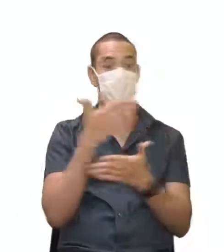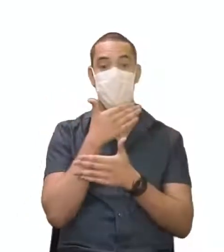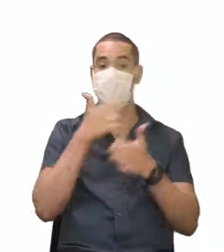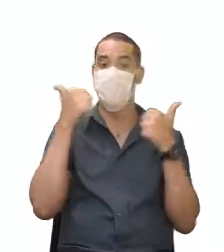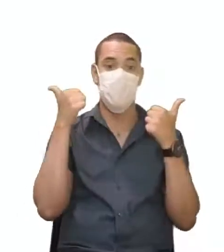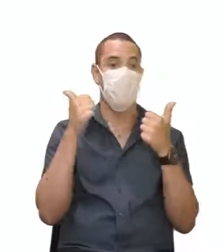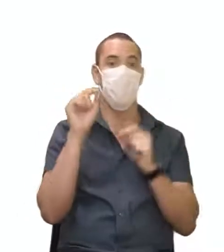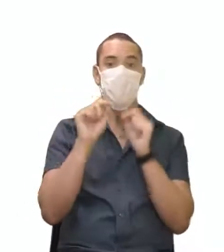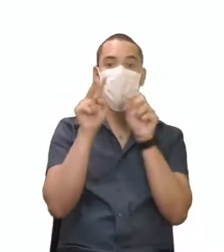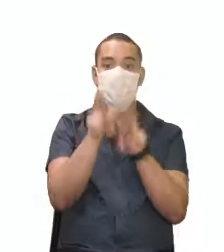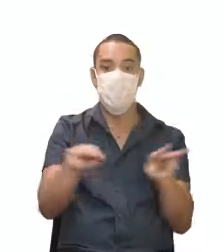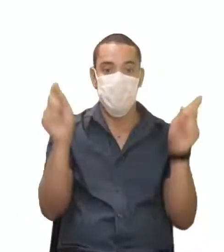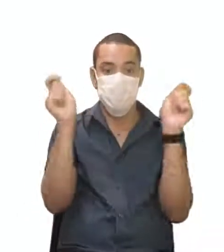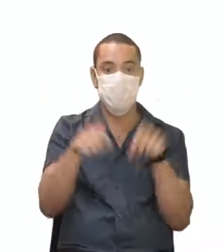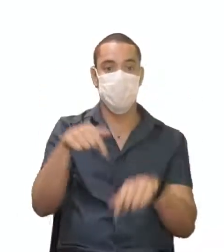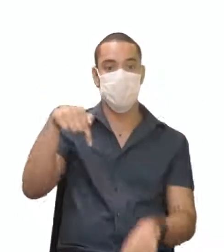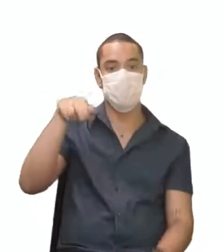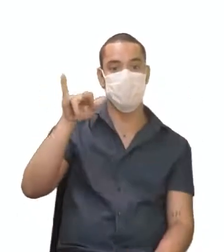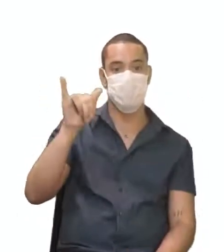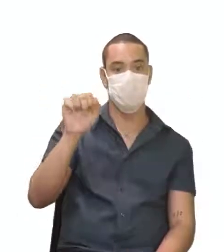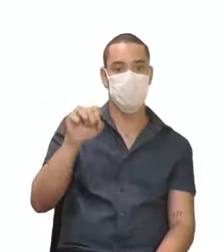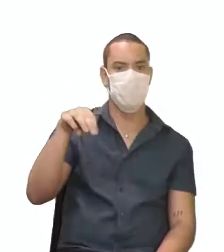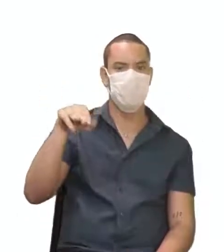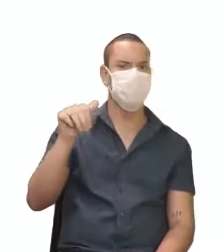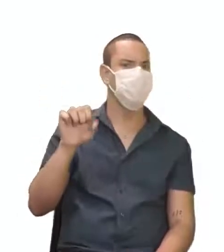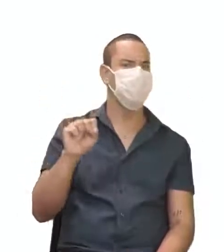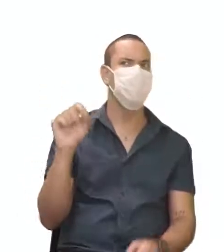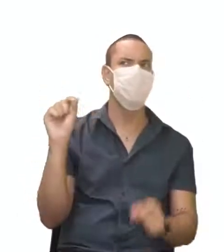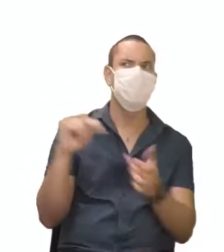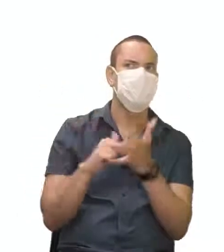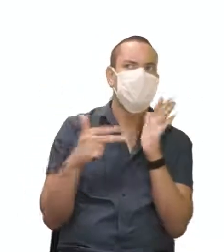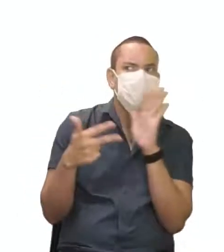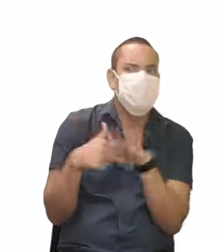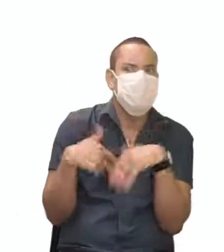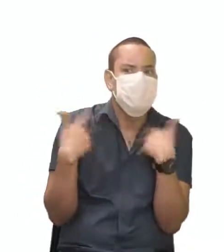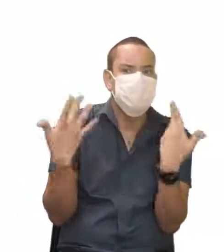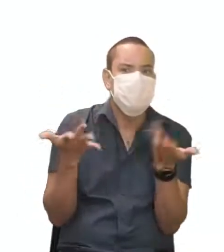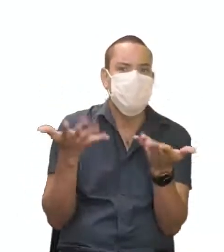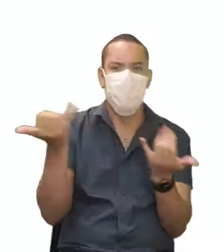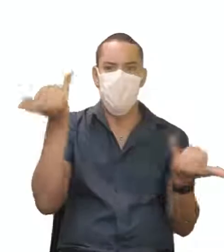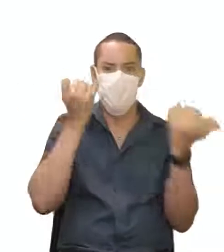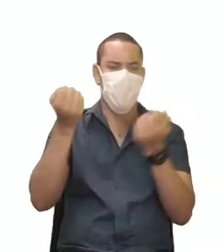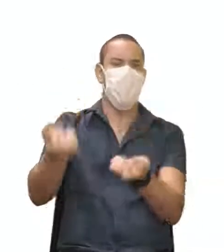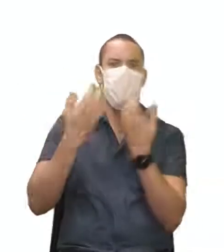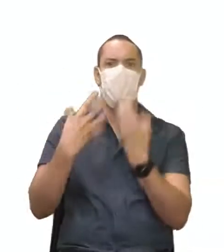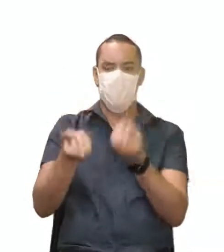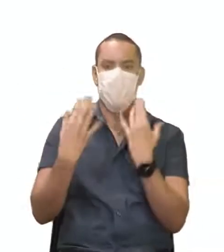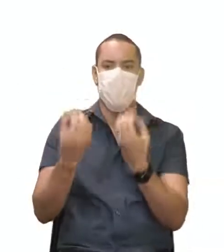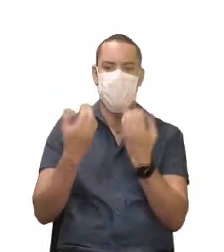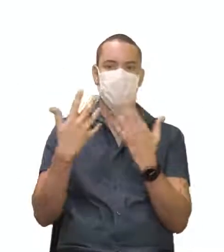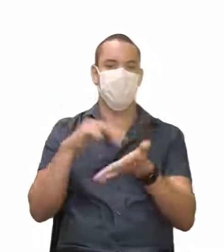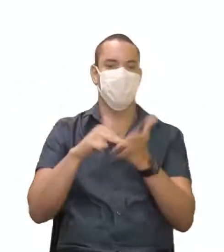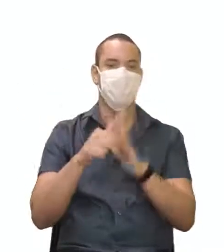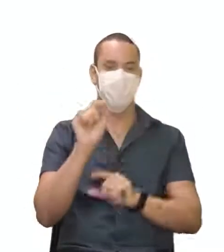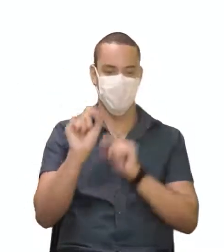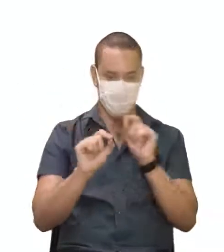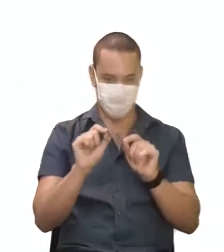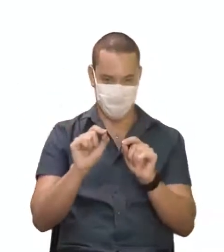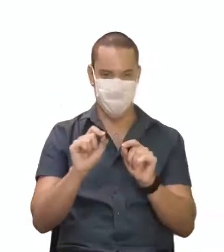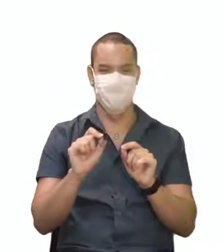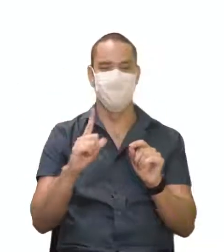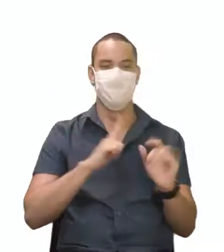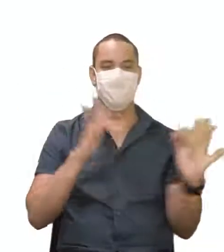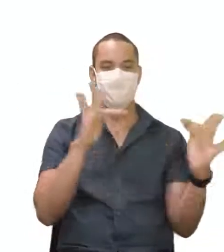O que é isso, professora? Pronto, agora lascou-se, porque eu não sei mais o que é isso, não. Tanta informação. Pontos, são pontos